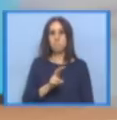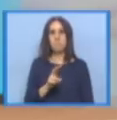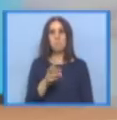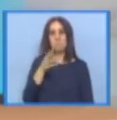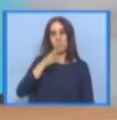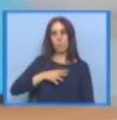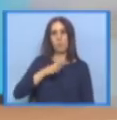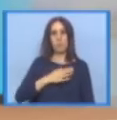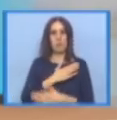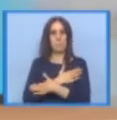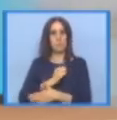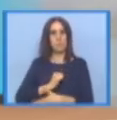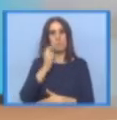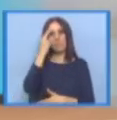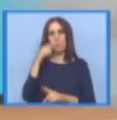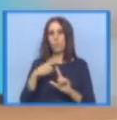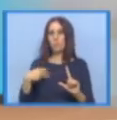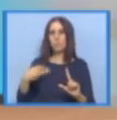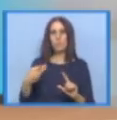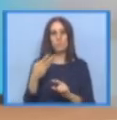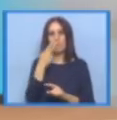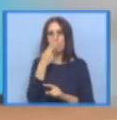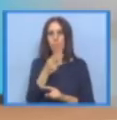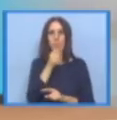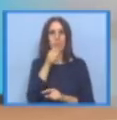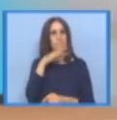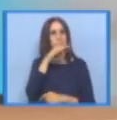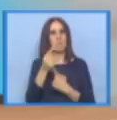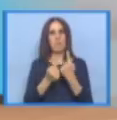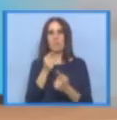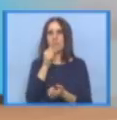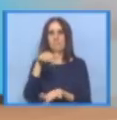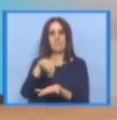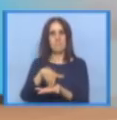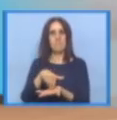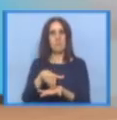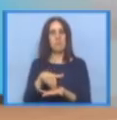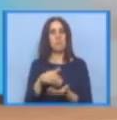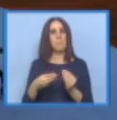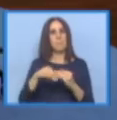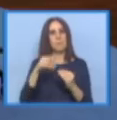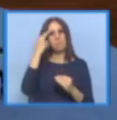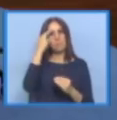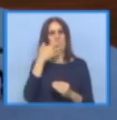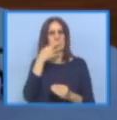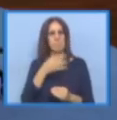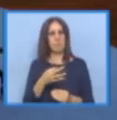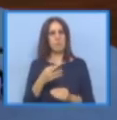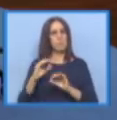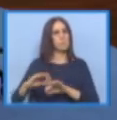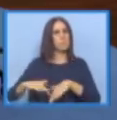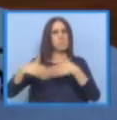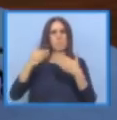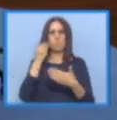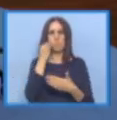me contaram alguns amigos madeirenses, todos os anos lá vão. Portanto, há sempre alguém da família que lá vai, para além de todos os madeirenses. Desde o princípio